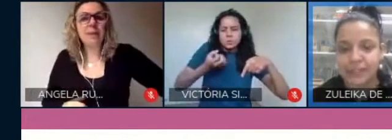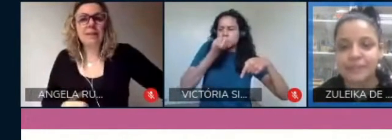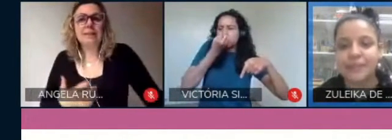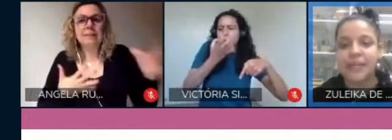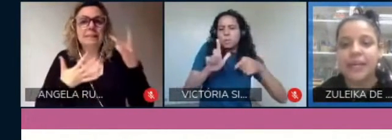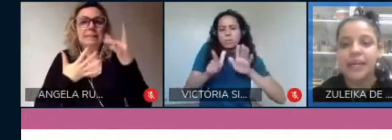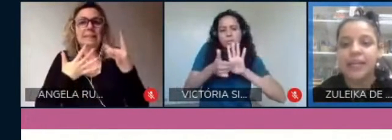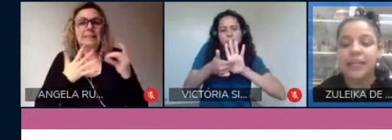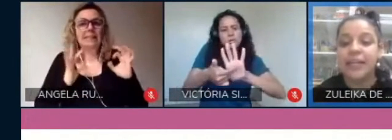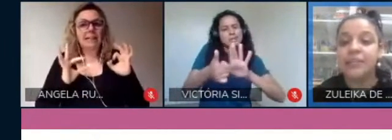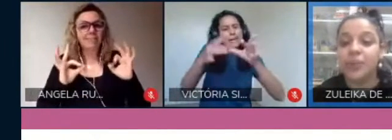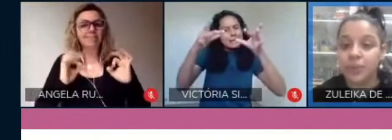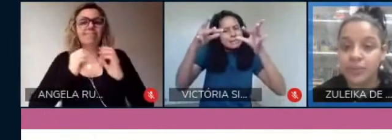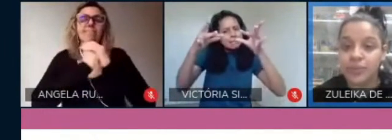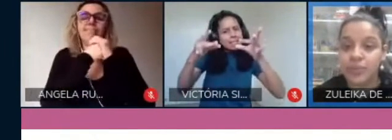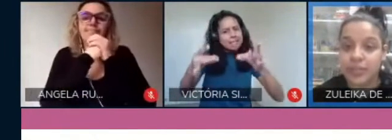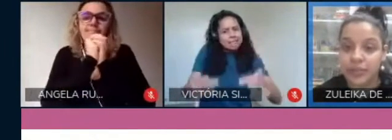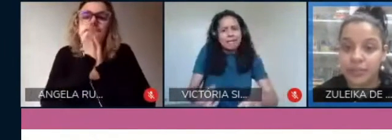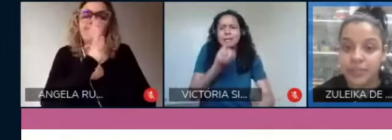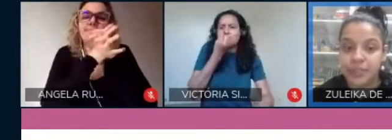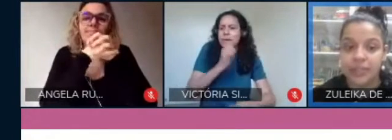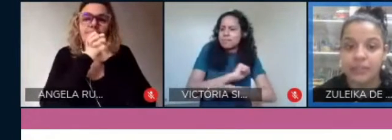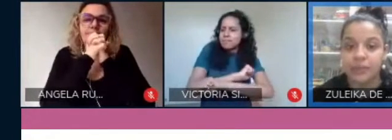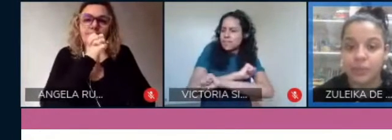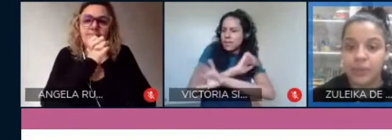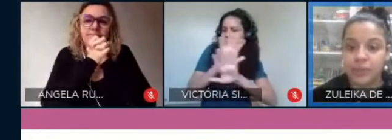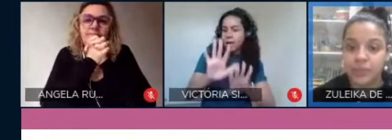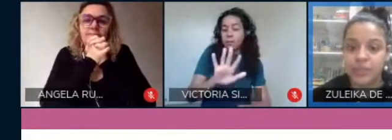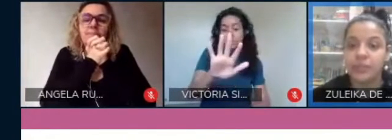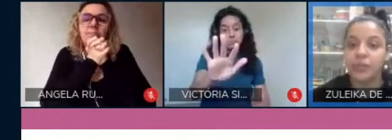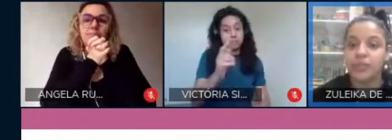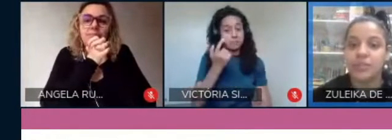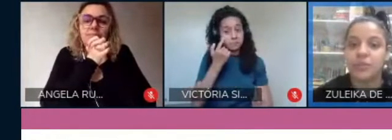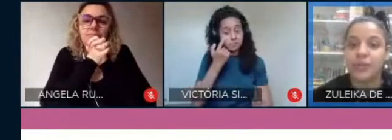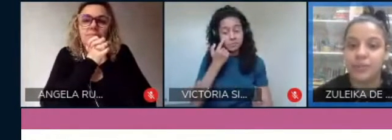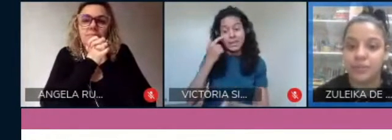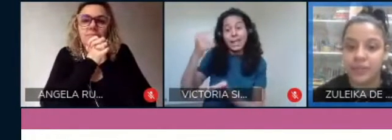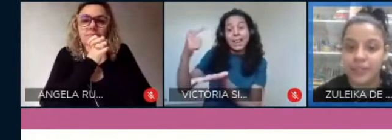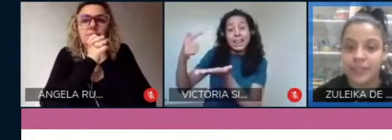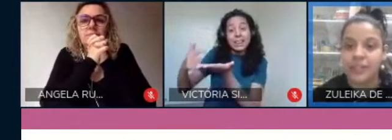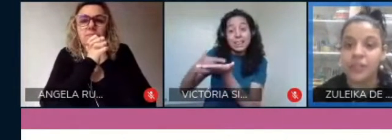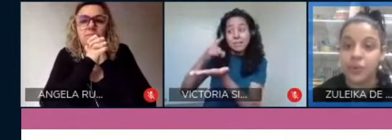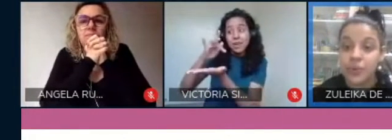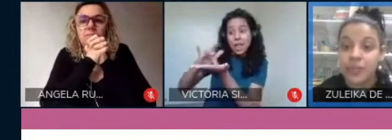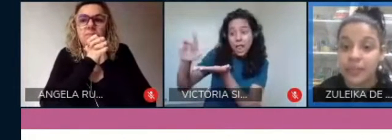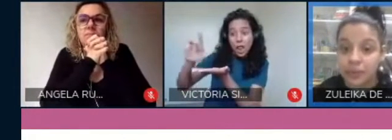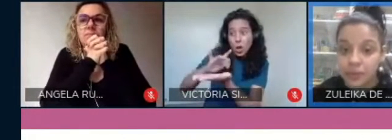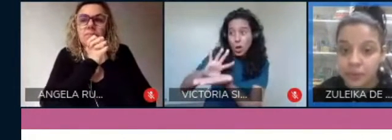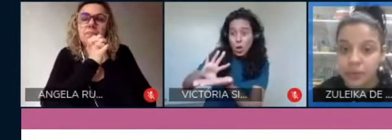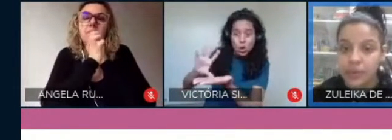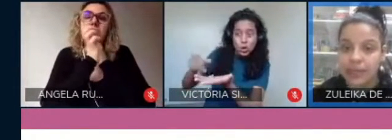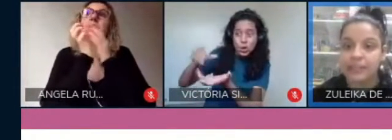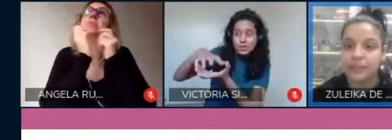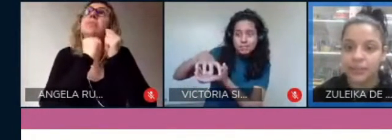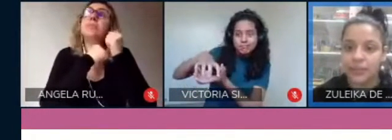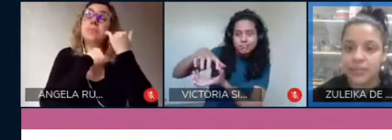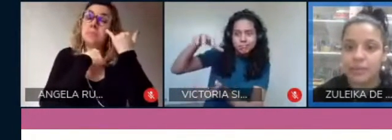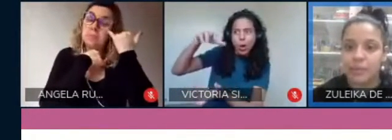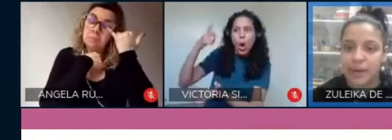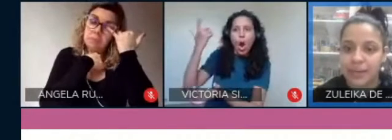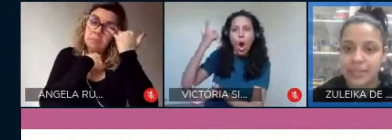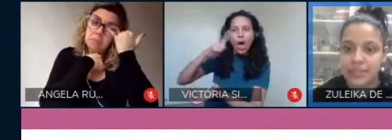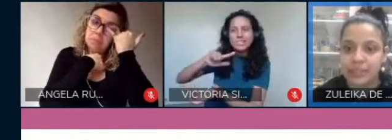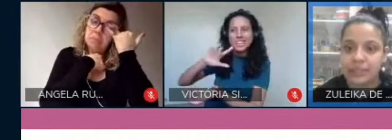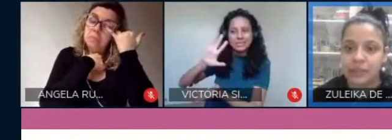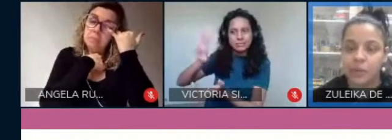claro, né? Nem todos os livros eletrônicos, nem todas as coleções a gente conseguiu colocar dentro